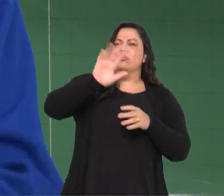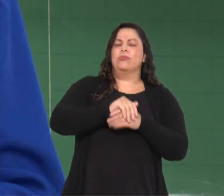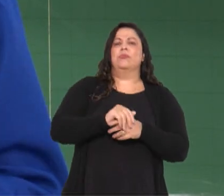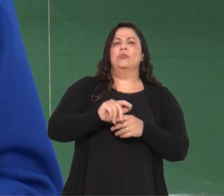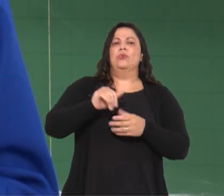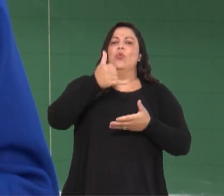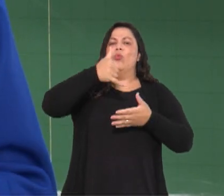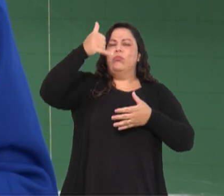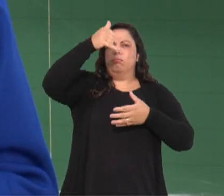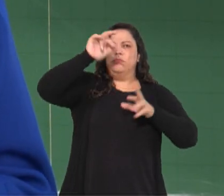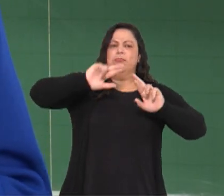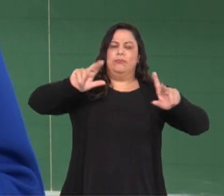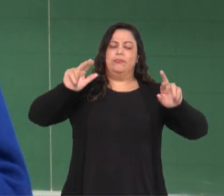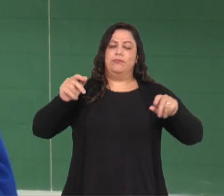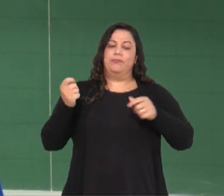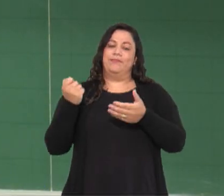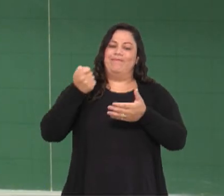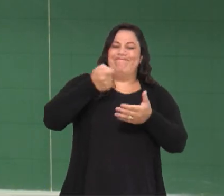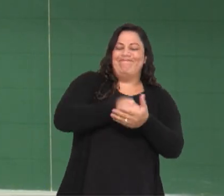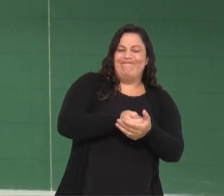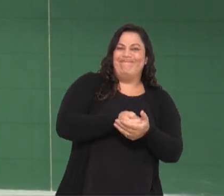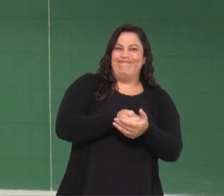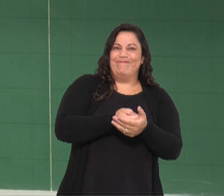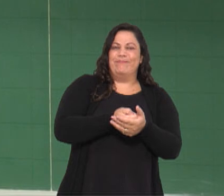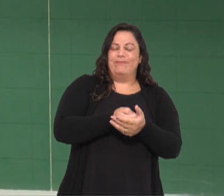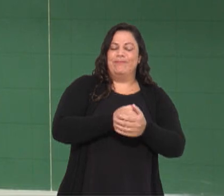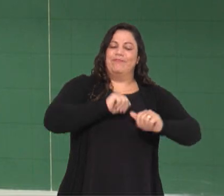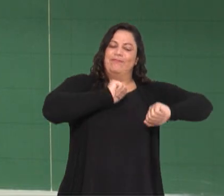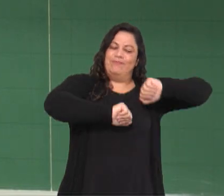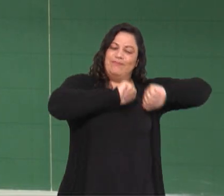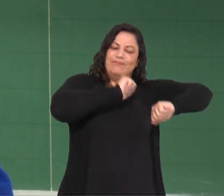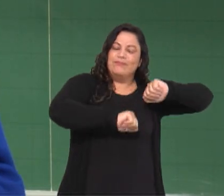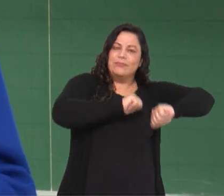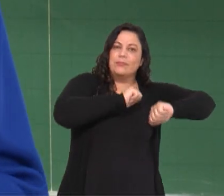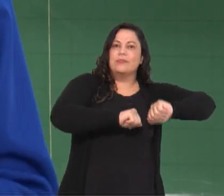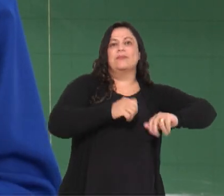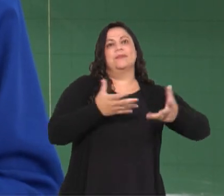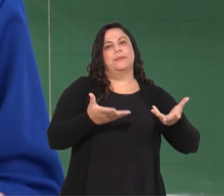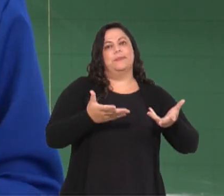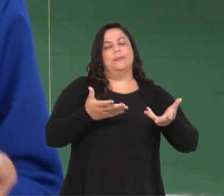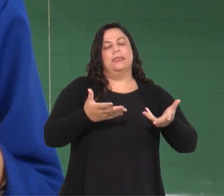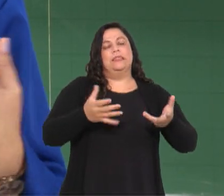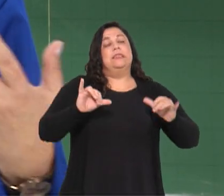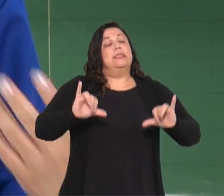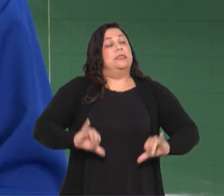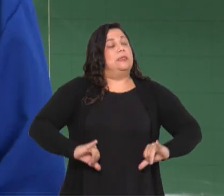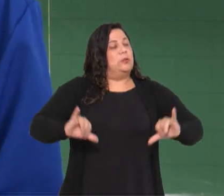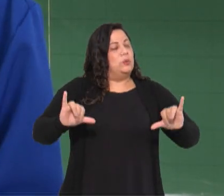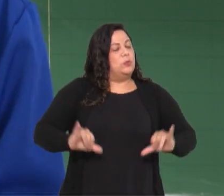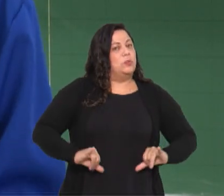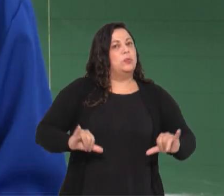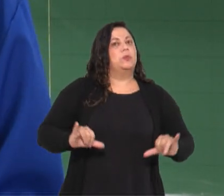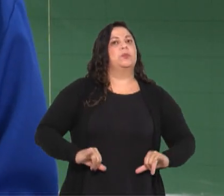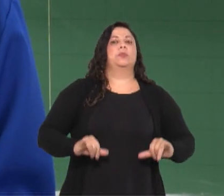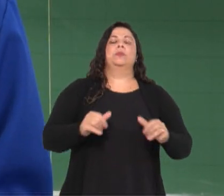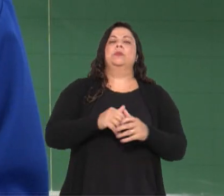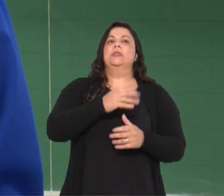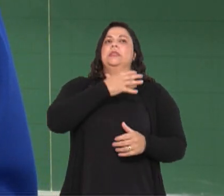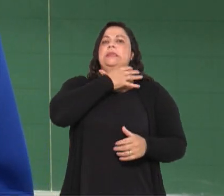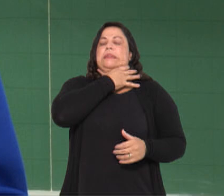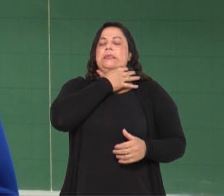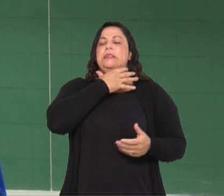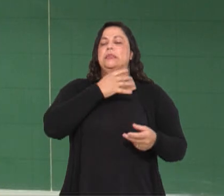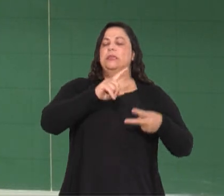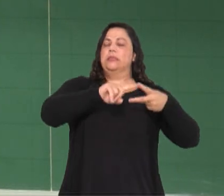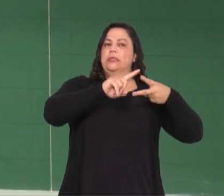e investir na industrialização. Então, os produtores de café sofreram com todas essas situações. Então, eles sofreram com a